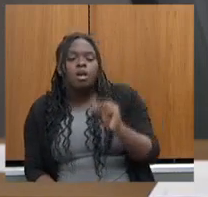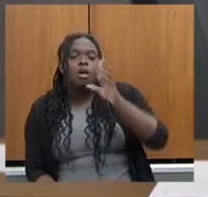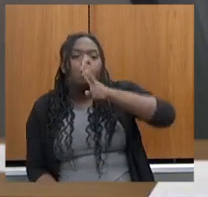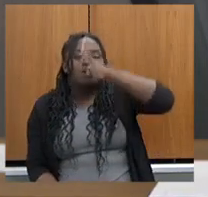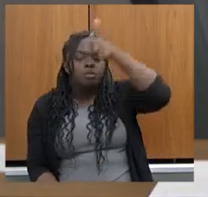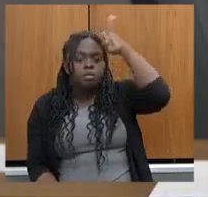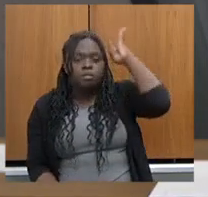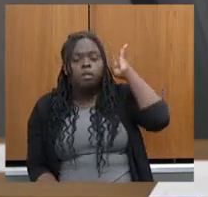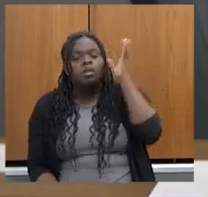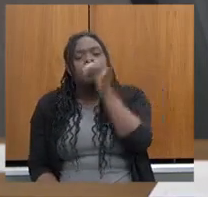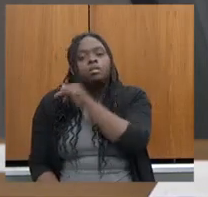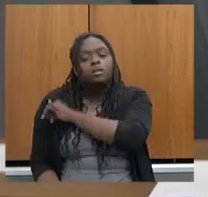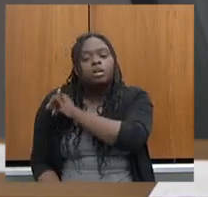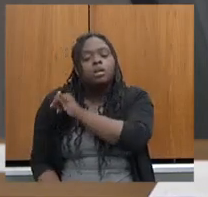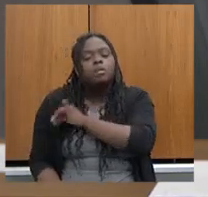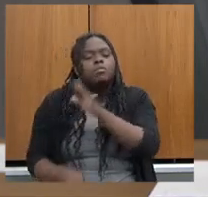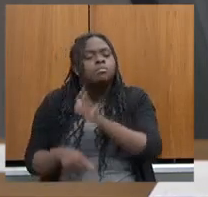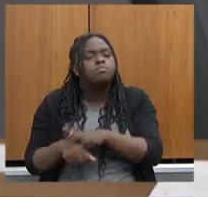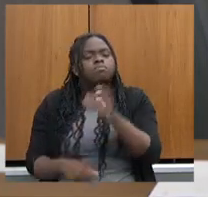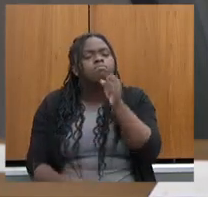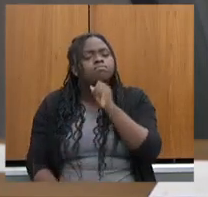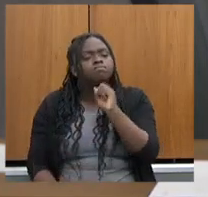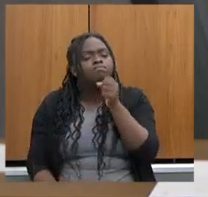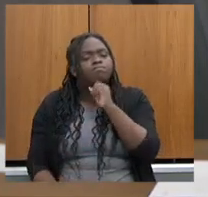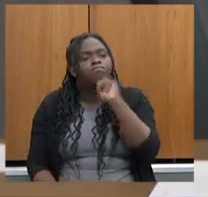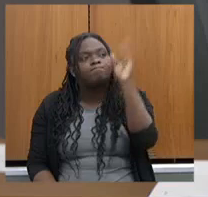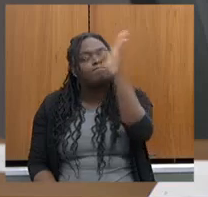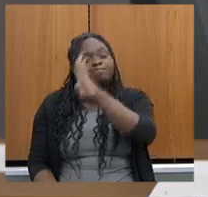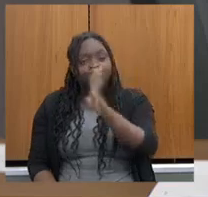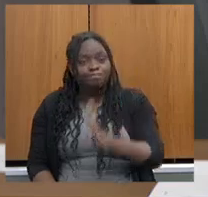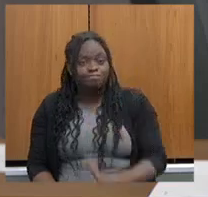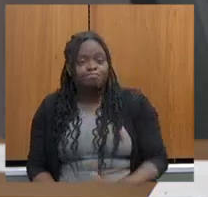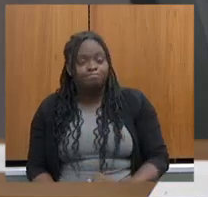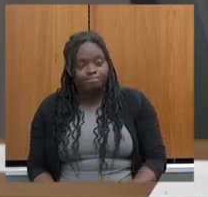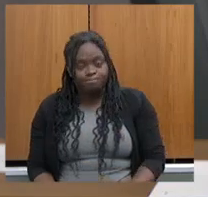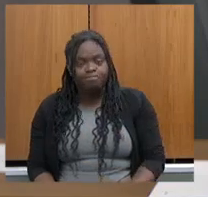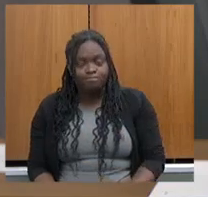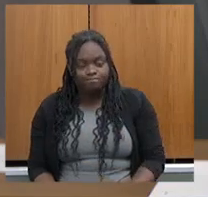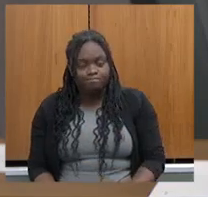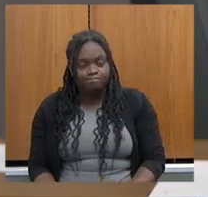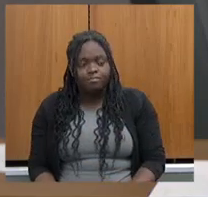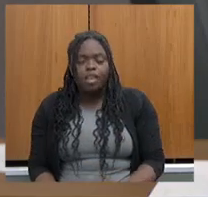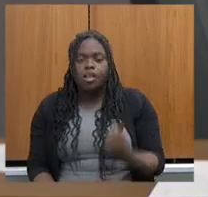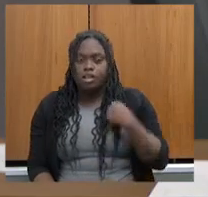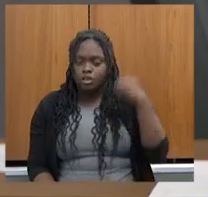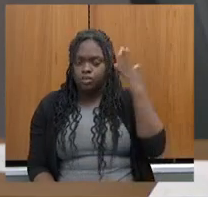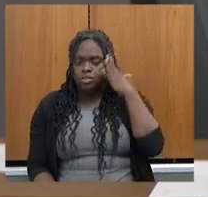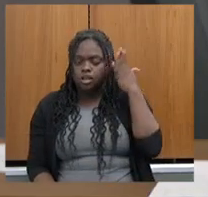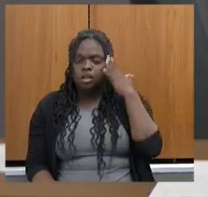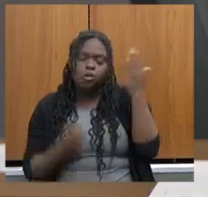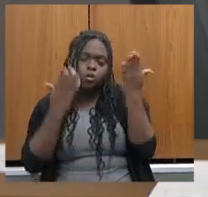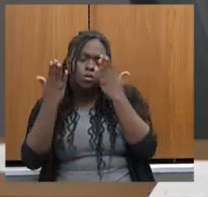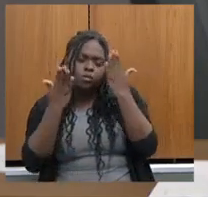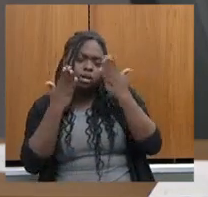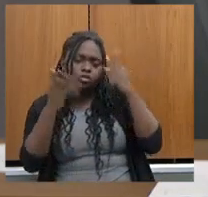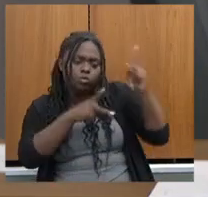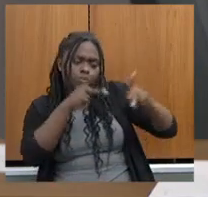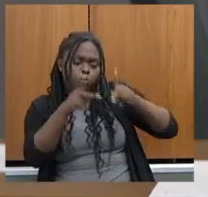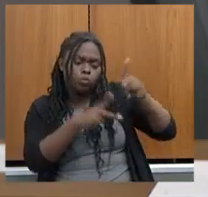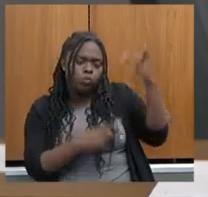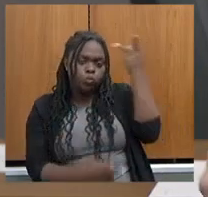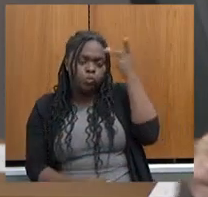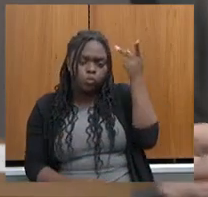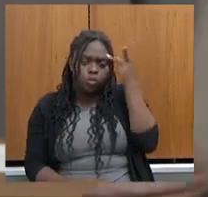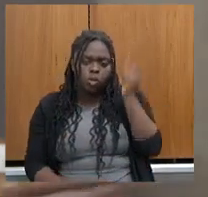de bombeiro do Rio de Janeiro que é o mais antigo do Brasil eu sei que comparando a população de São Paulo